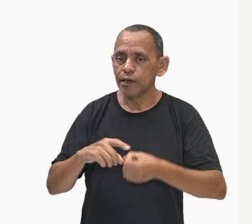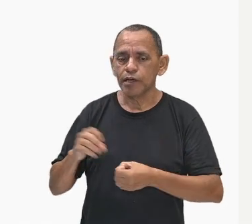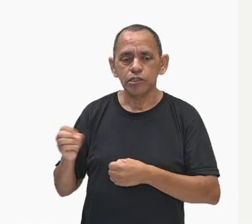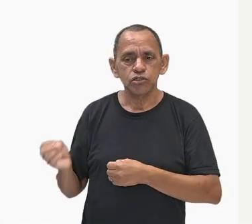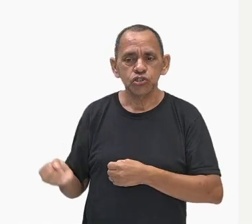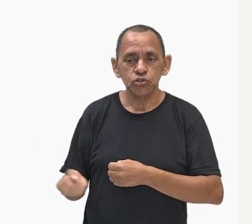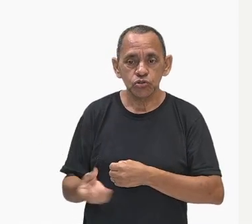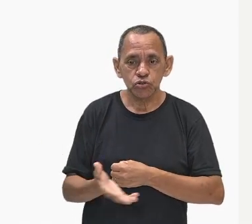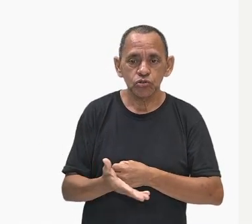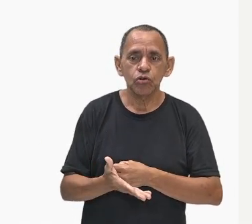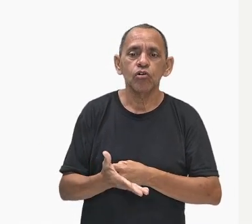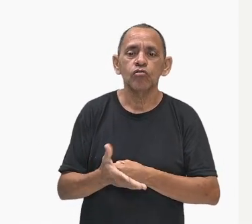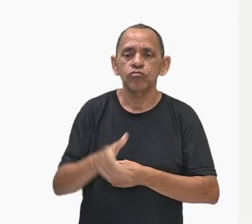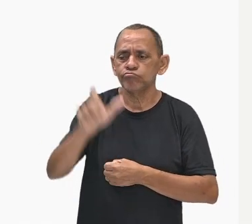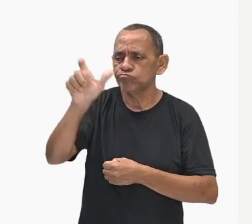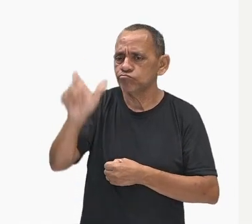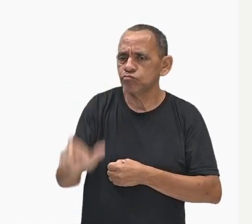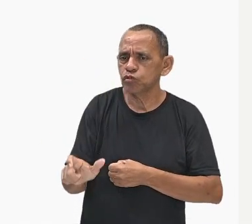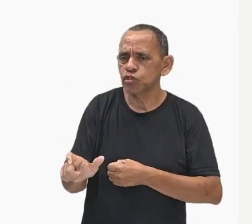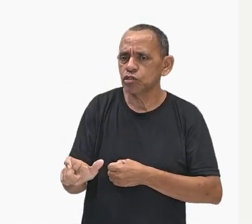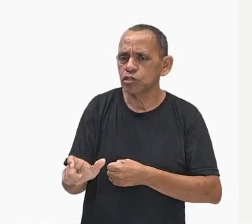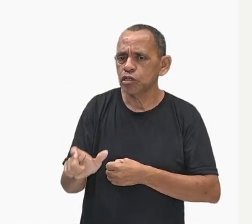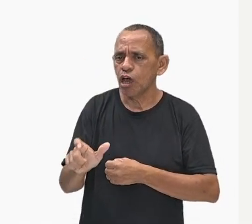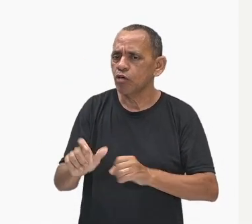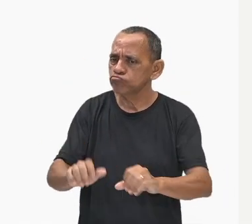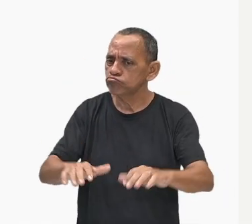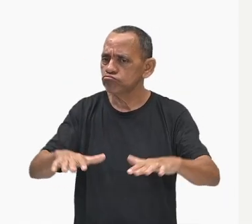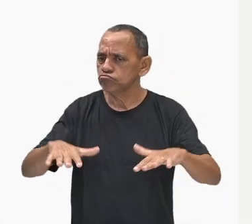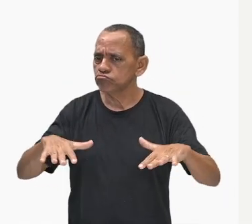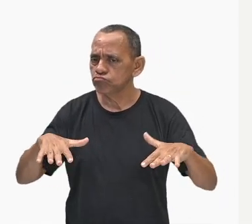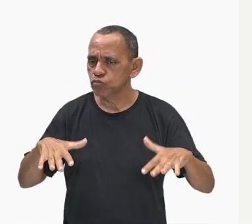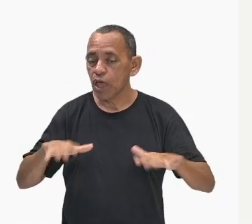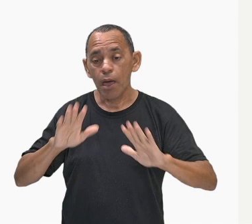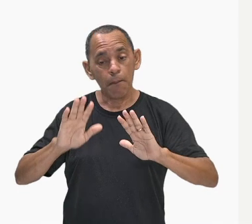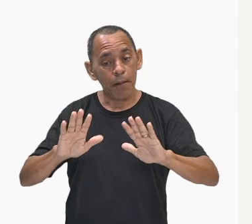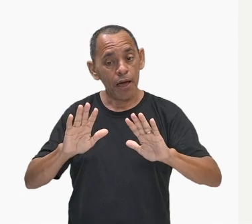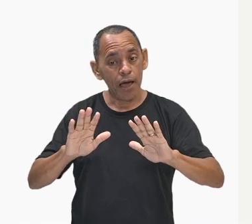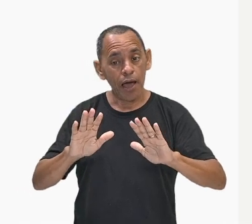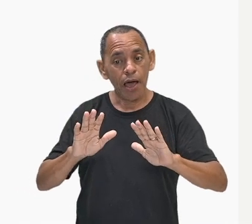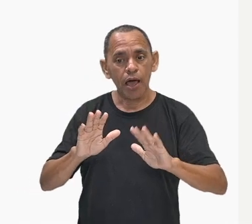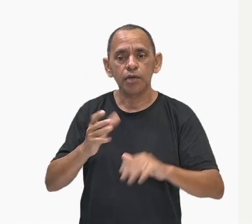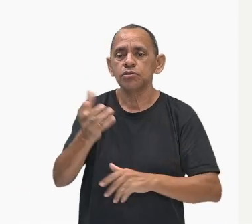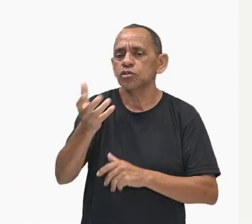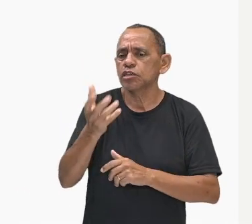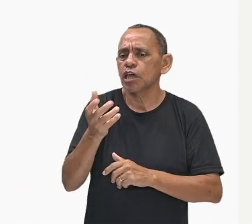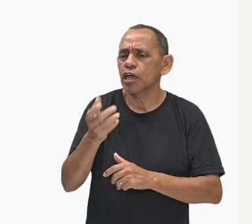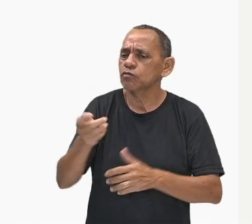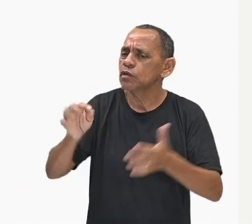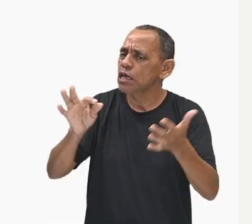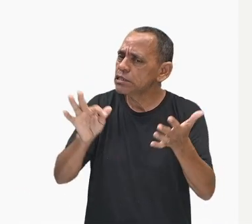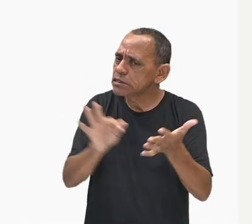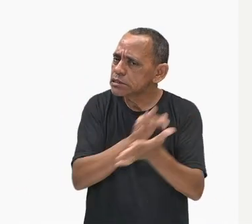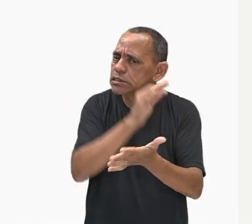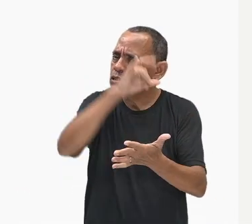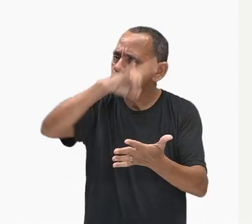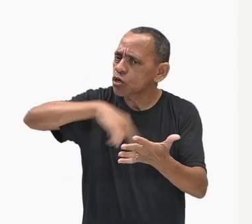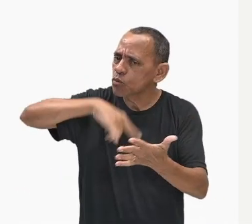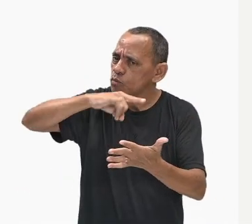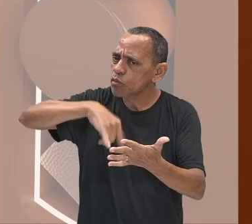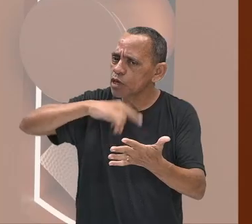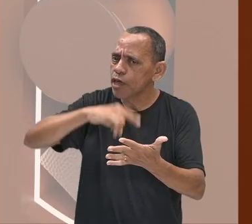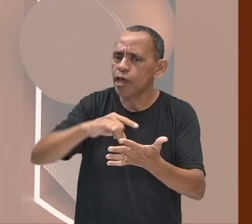vai te colocar no trono inglês, mas em troca você vai assinar um documento que vai dar plenos poderes